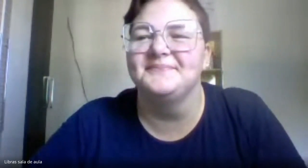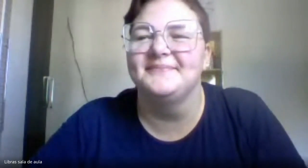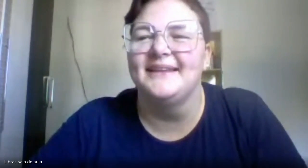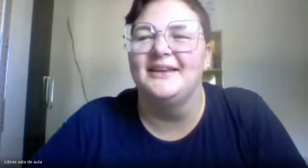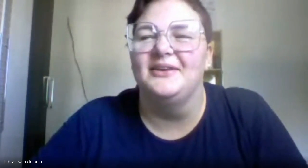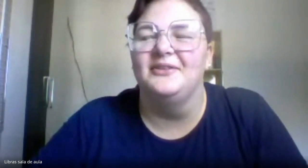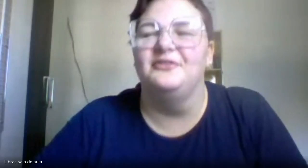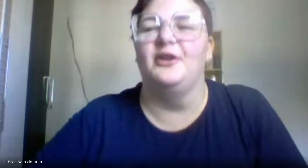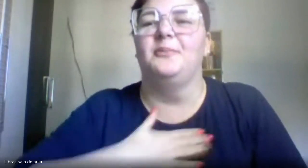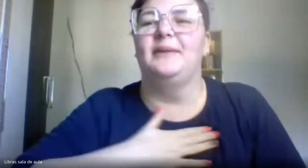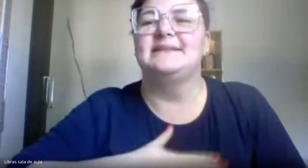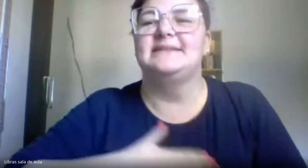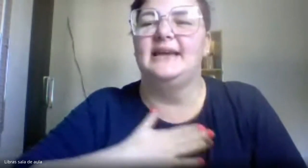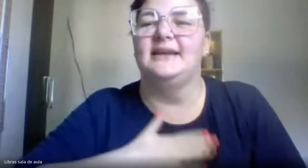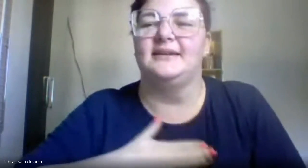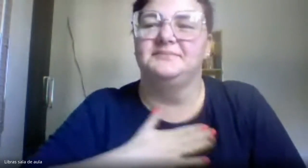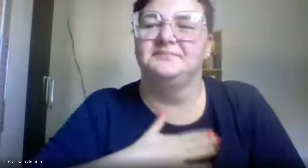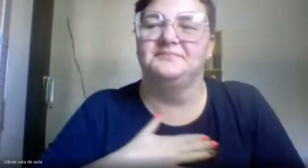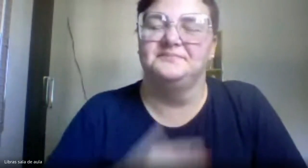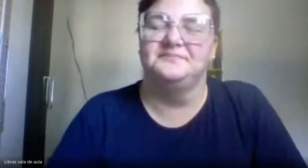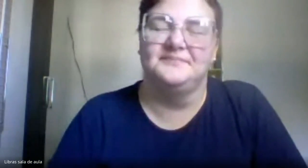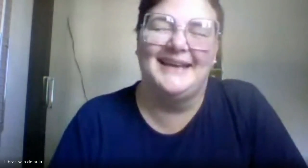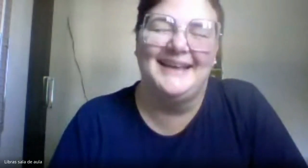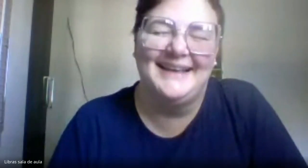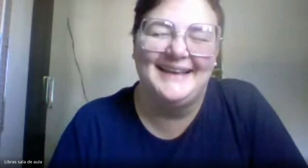Beijos. Foi um prazer.